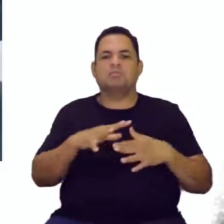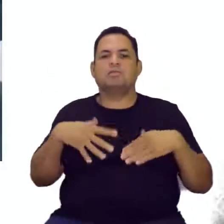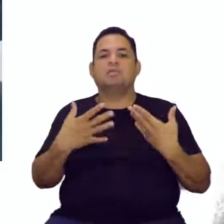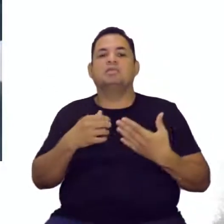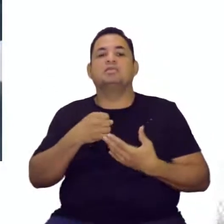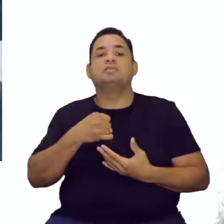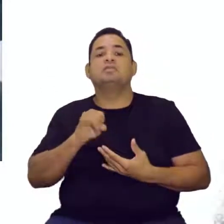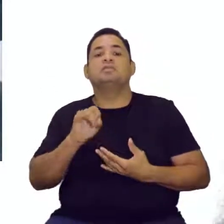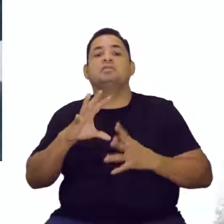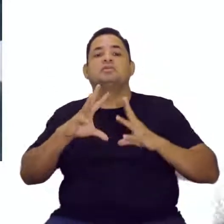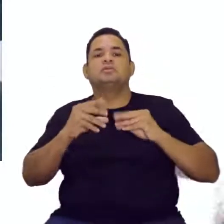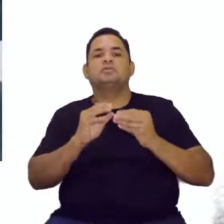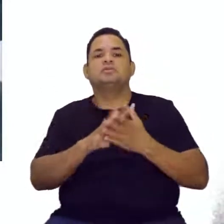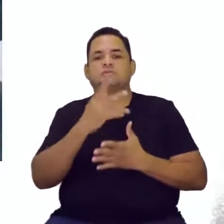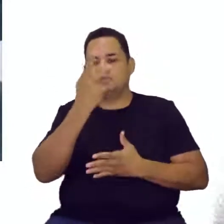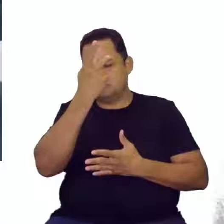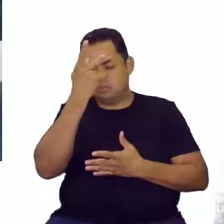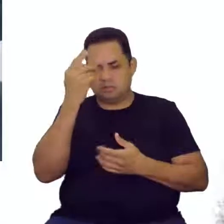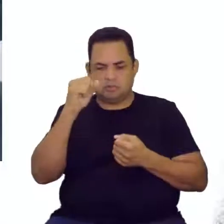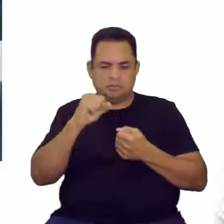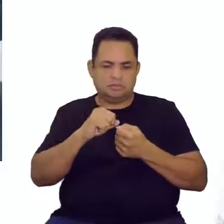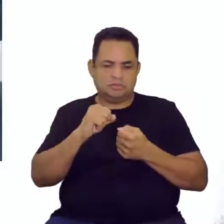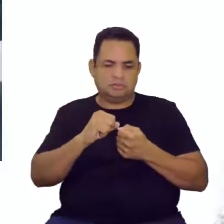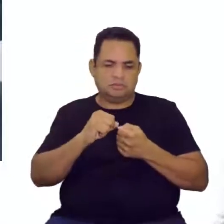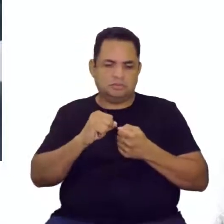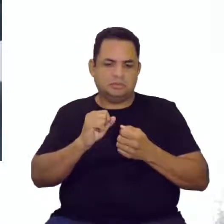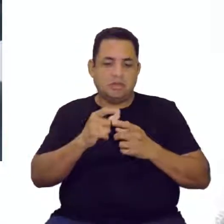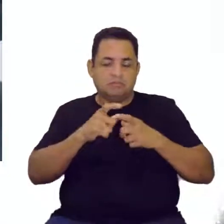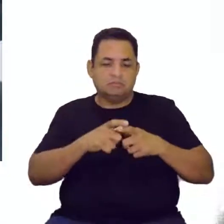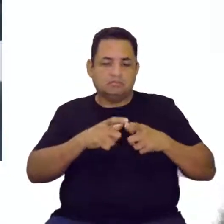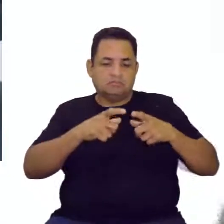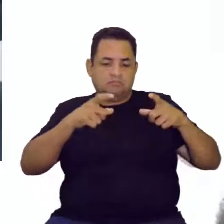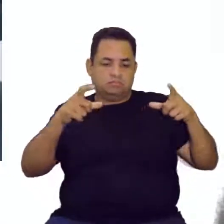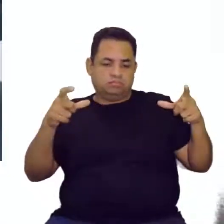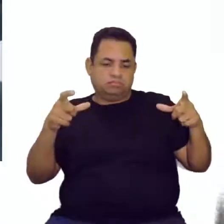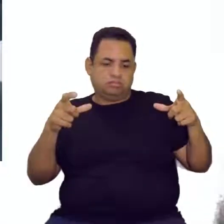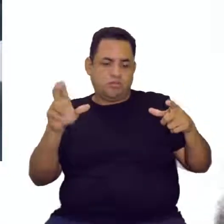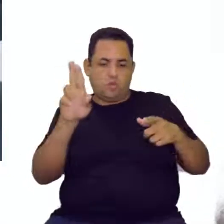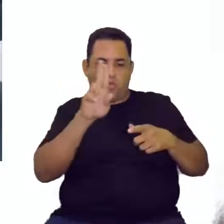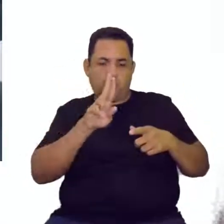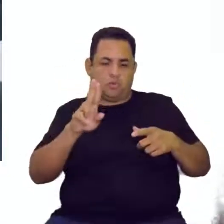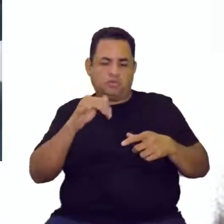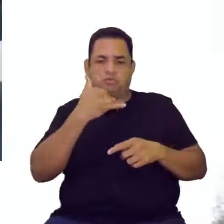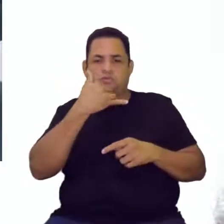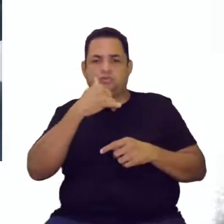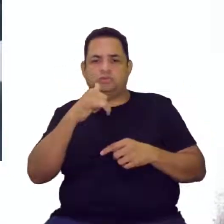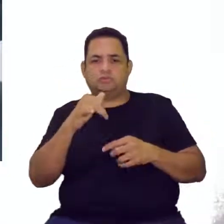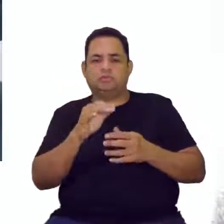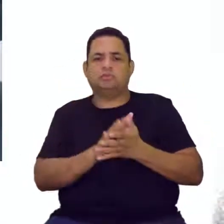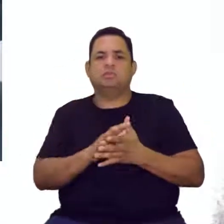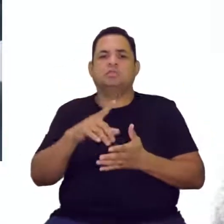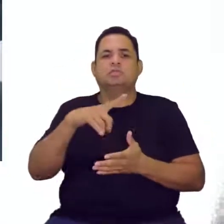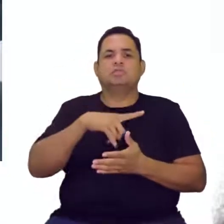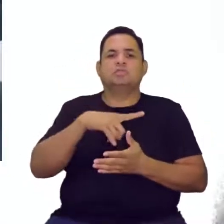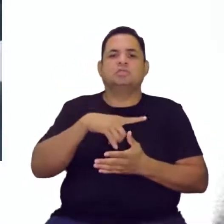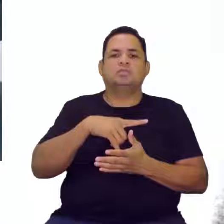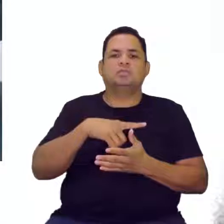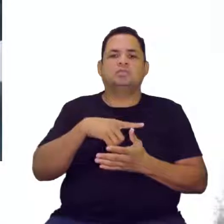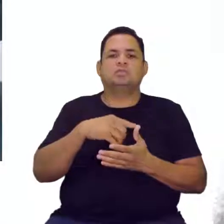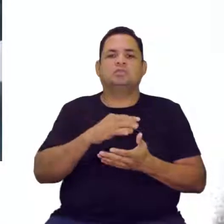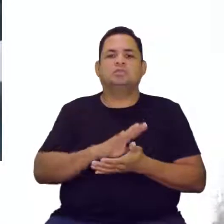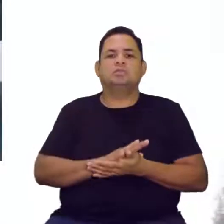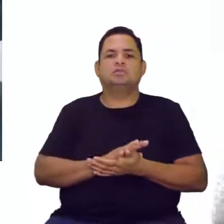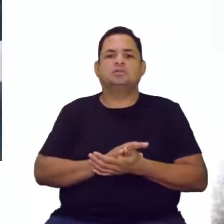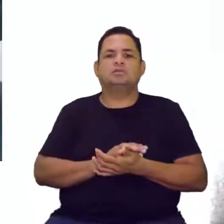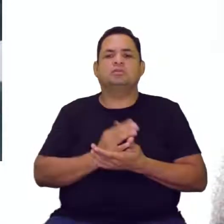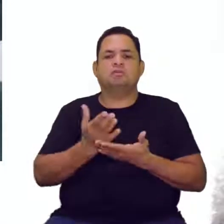fizer isso, o que vai acontecer? Olha lá, eu vou ter um aumento no consumo de energia elétrica, então eu vou ter uma sobrecarga